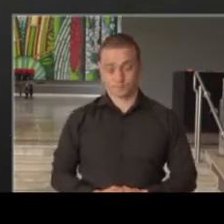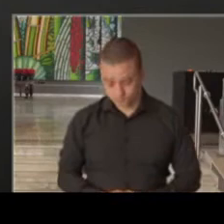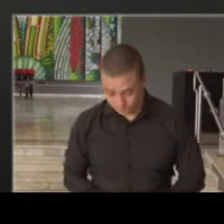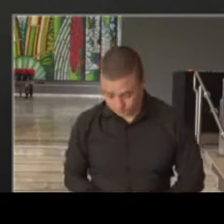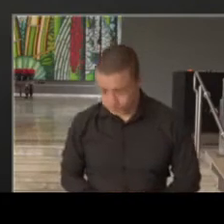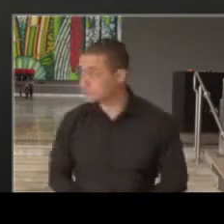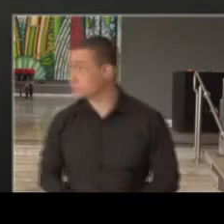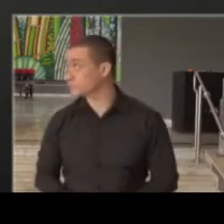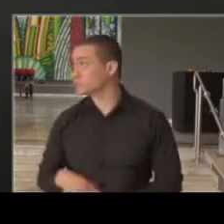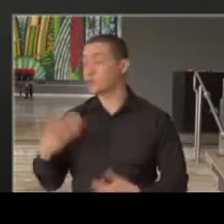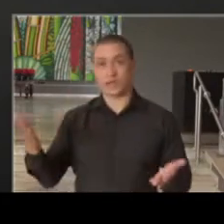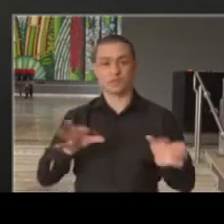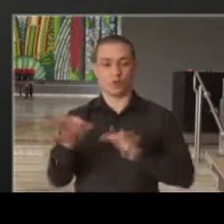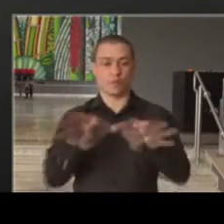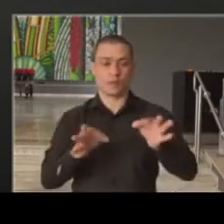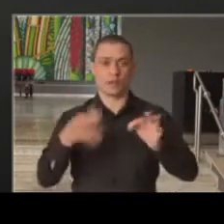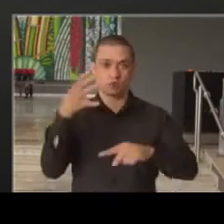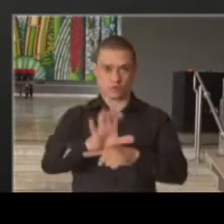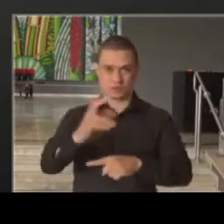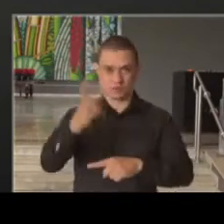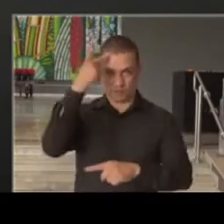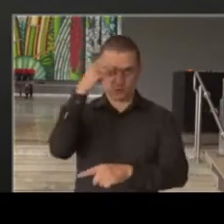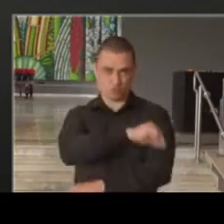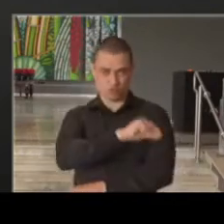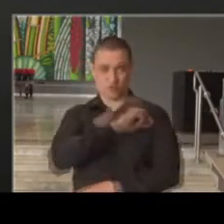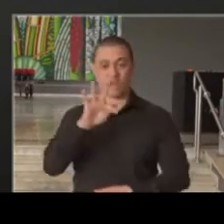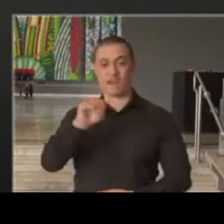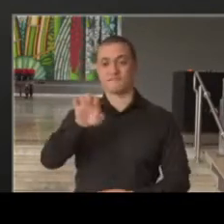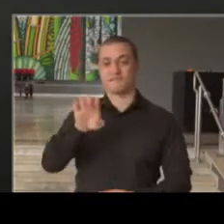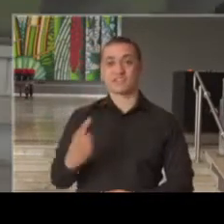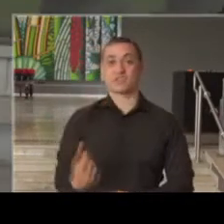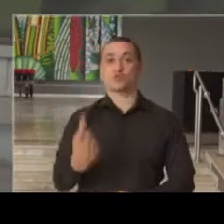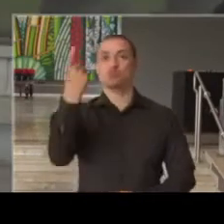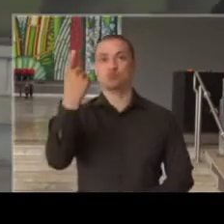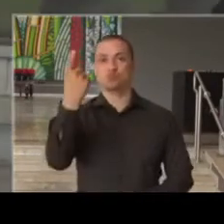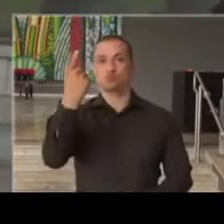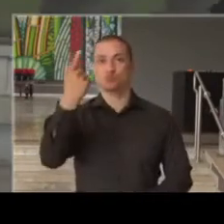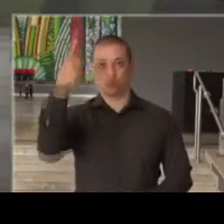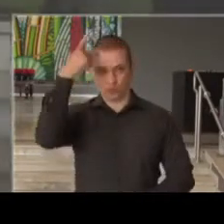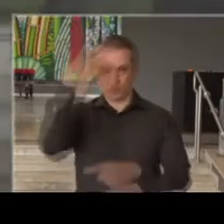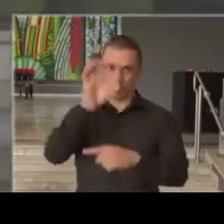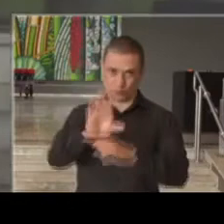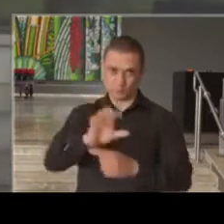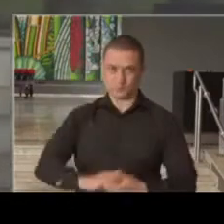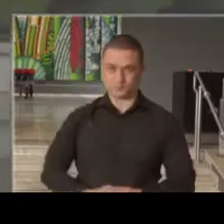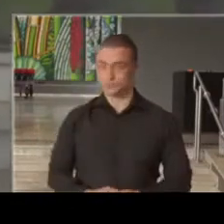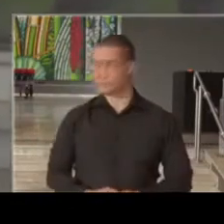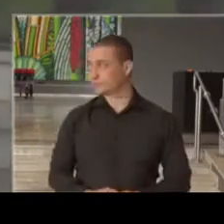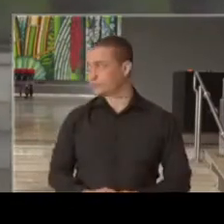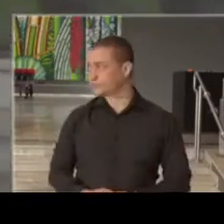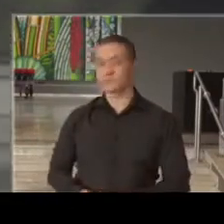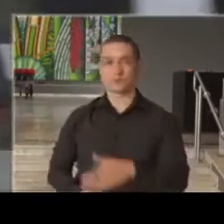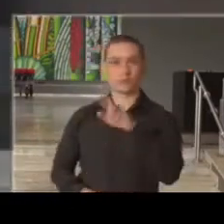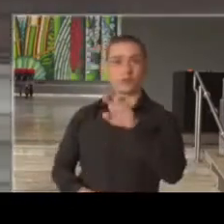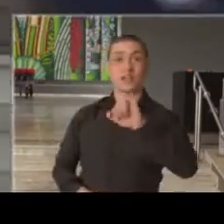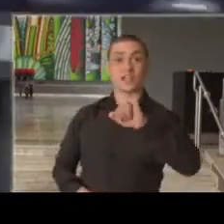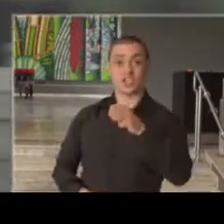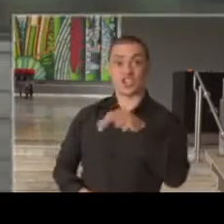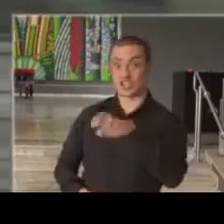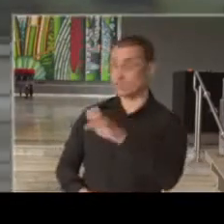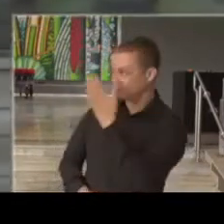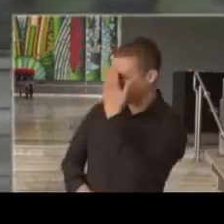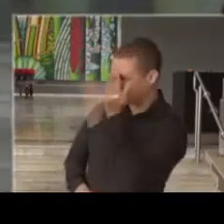Esse é o plano estadual de imunização, fase 1 do estado de São Paulo. Regiane, muito obrigado pela